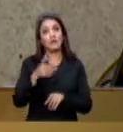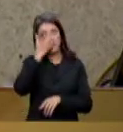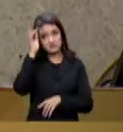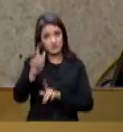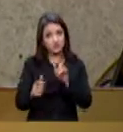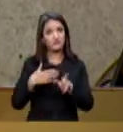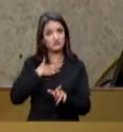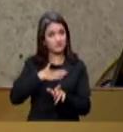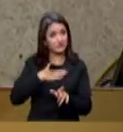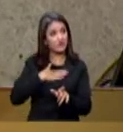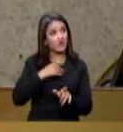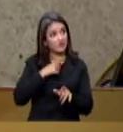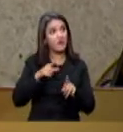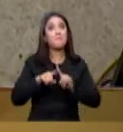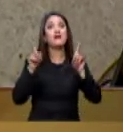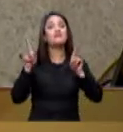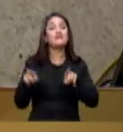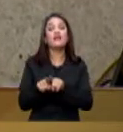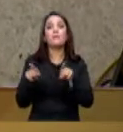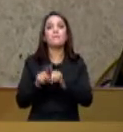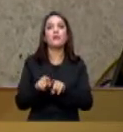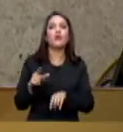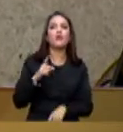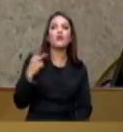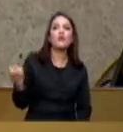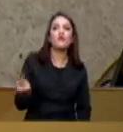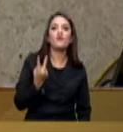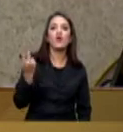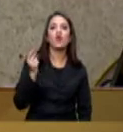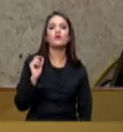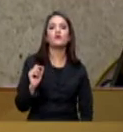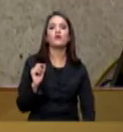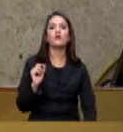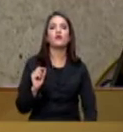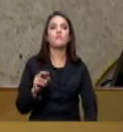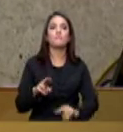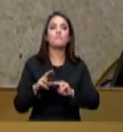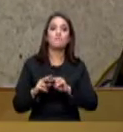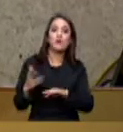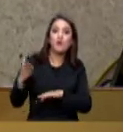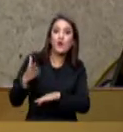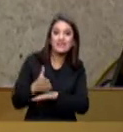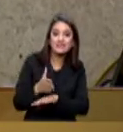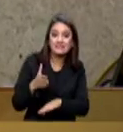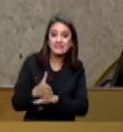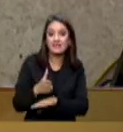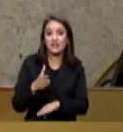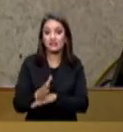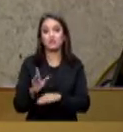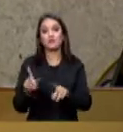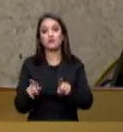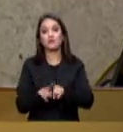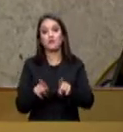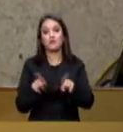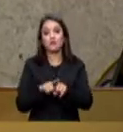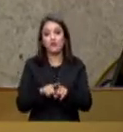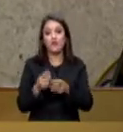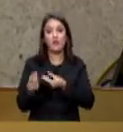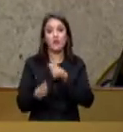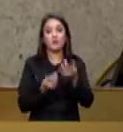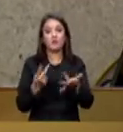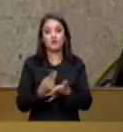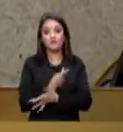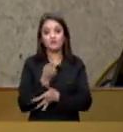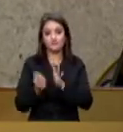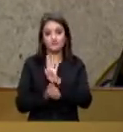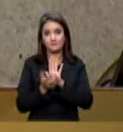Indo além, o valor é mensurado pelo acesso e pela capilaridade desse